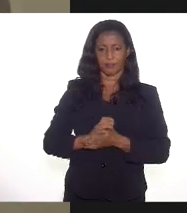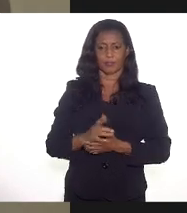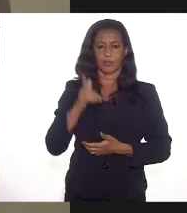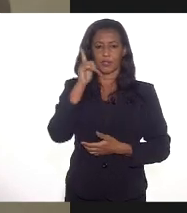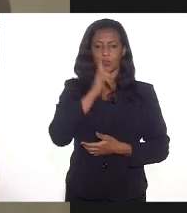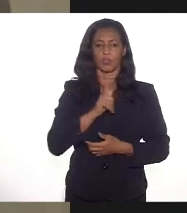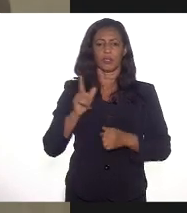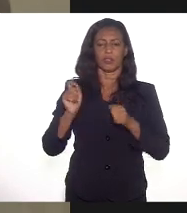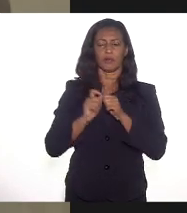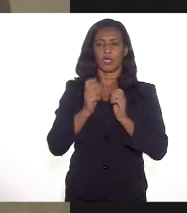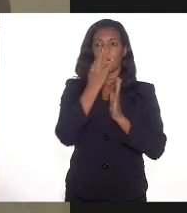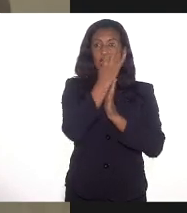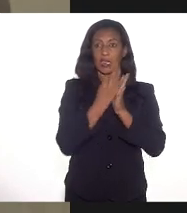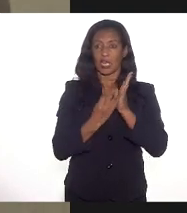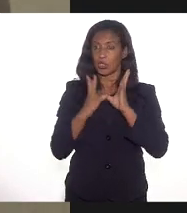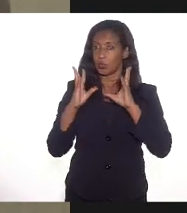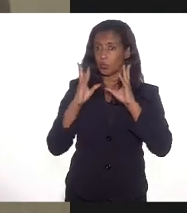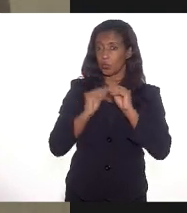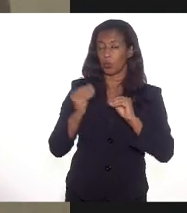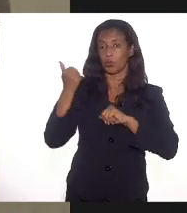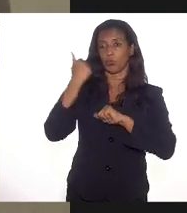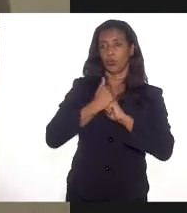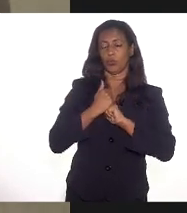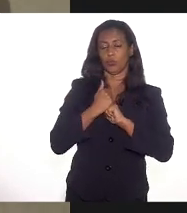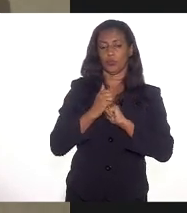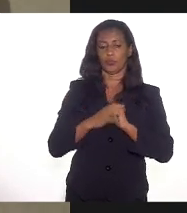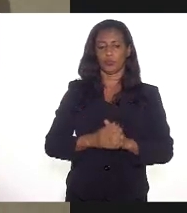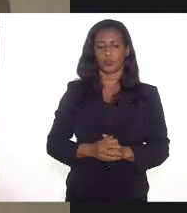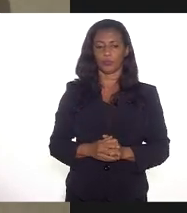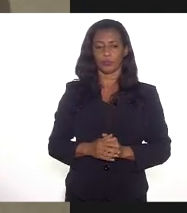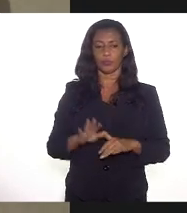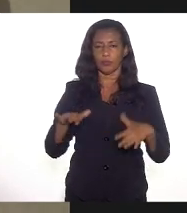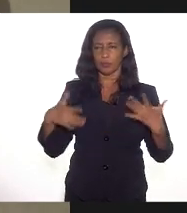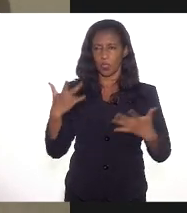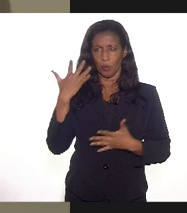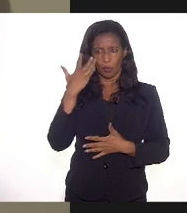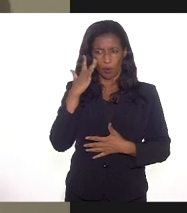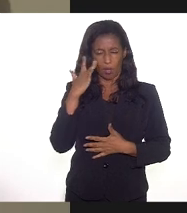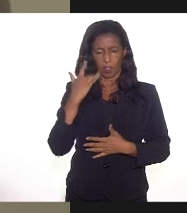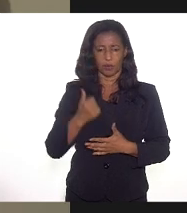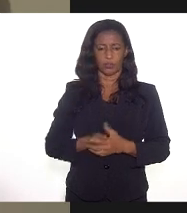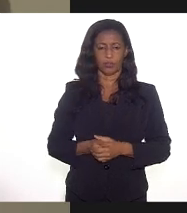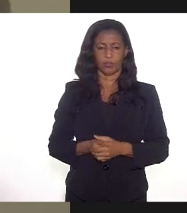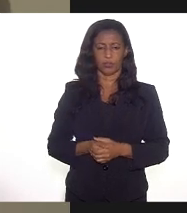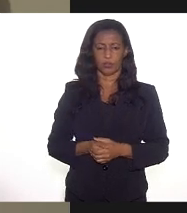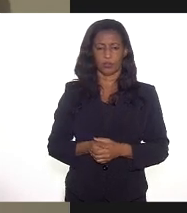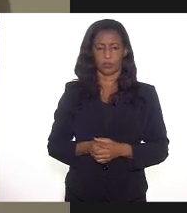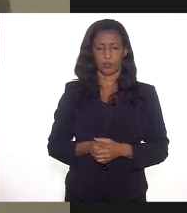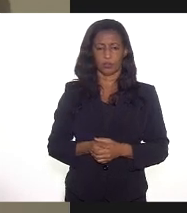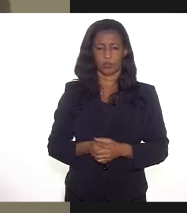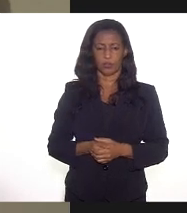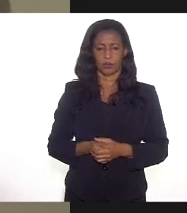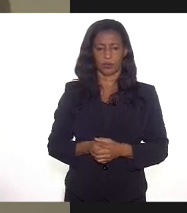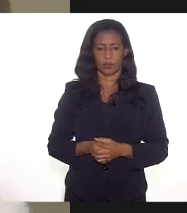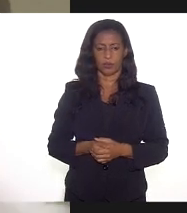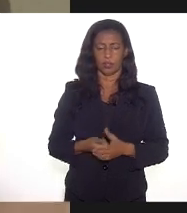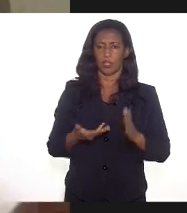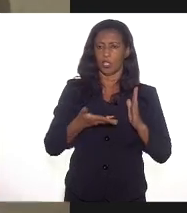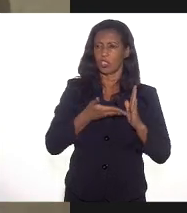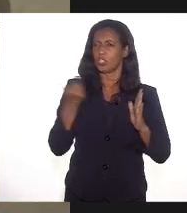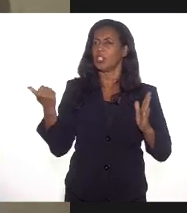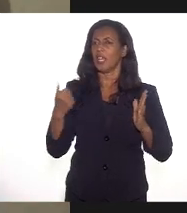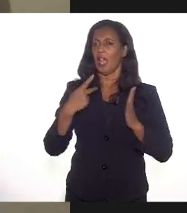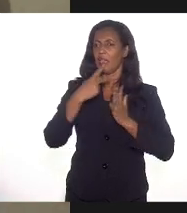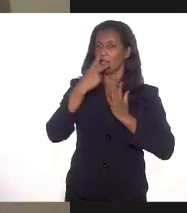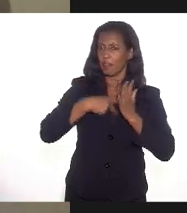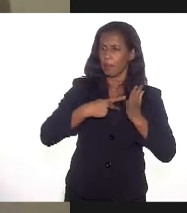fechar o texto final do substitutivo. Então, eu acho apropriado a gente, essa retirada de pauta para que a gente